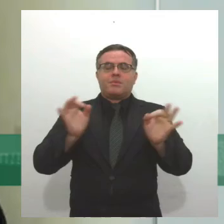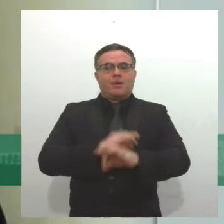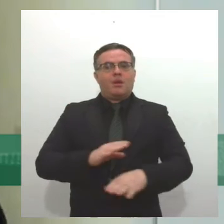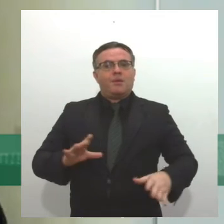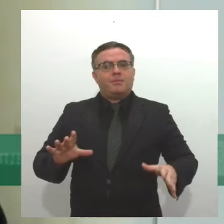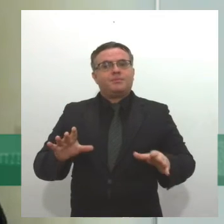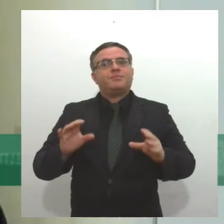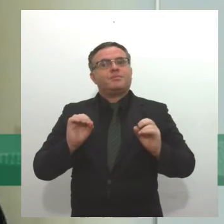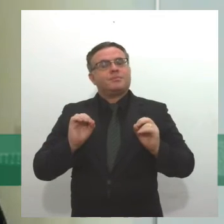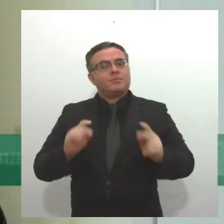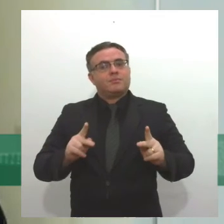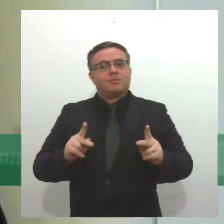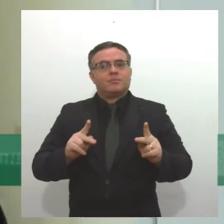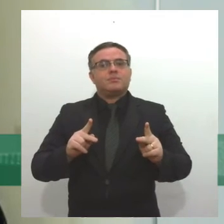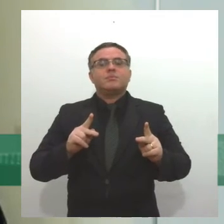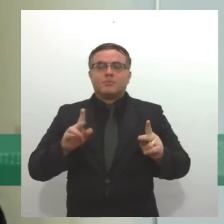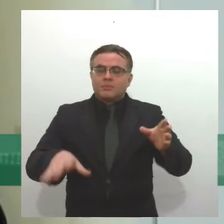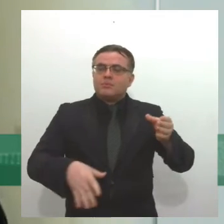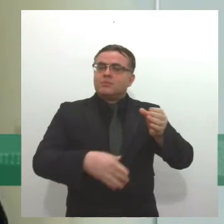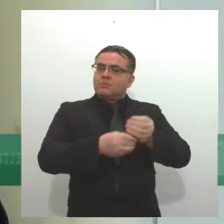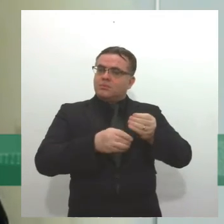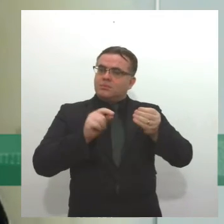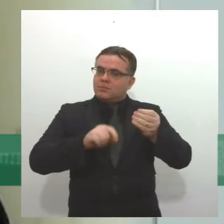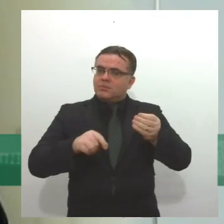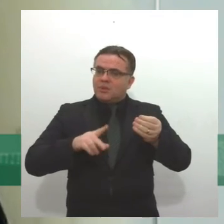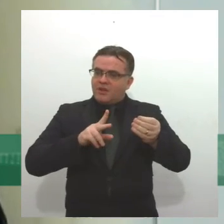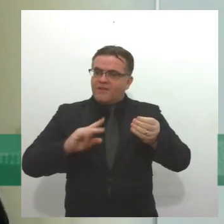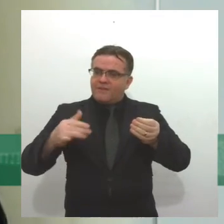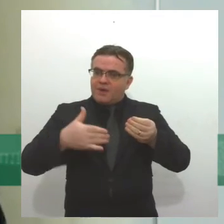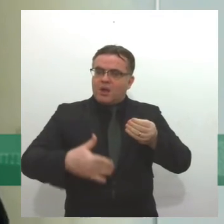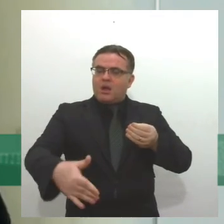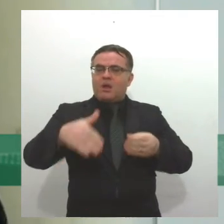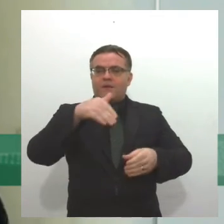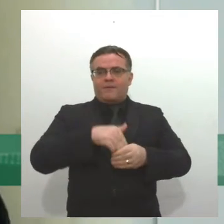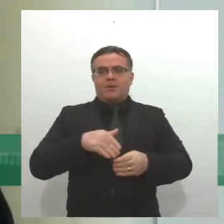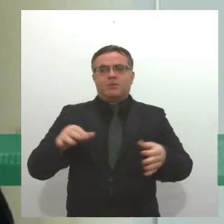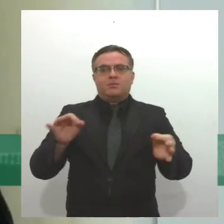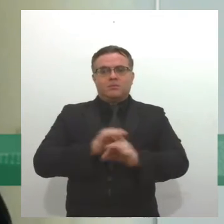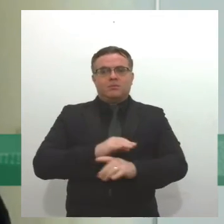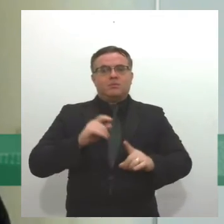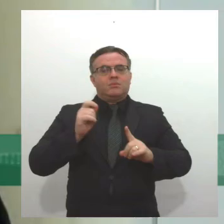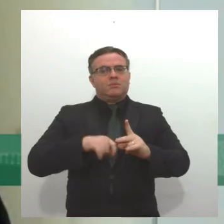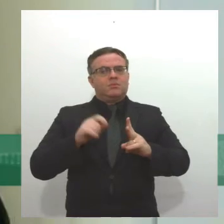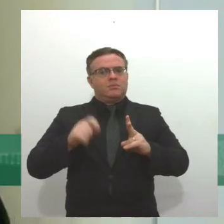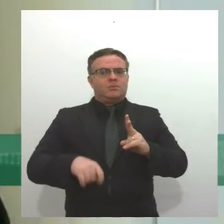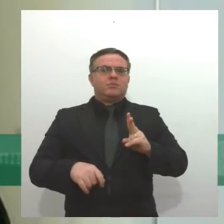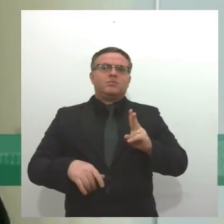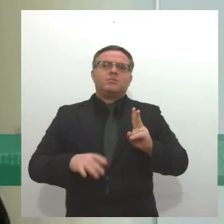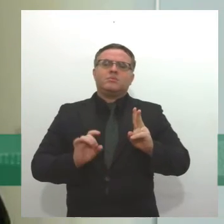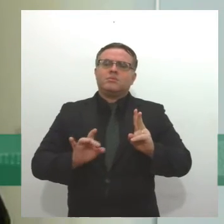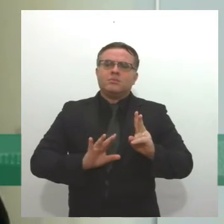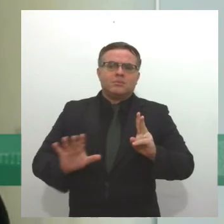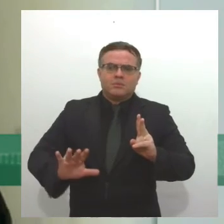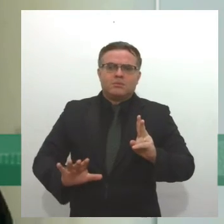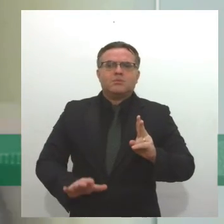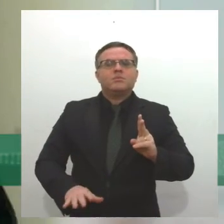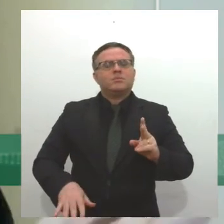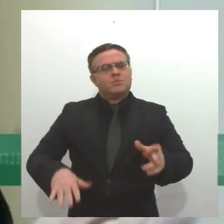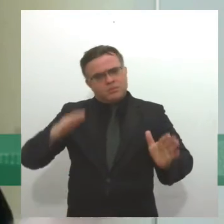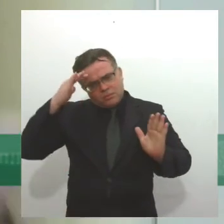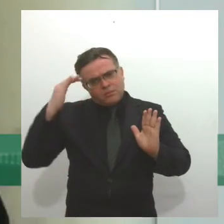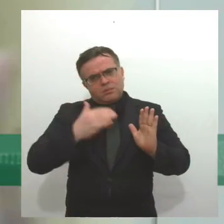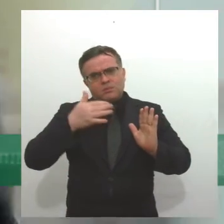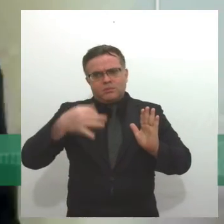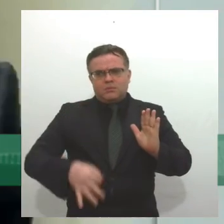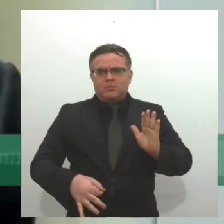Concluindo integrante desse relatório que vai ser votado ao fim das férias de 60 dias. E assim, vamos colocar as coisas no seu devido lugar. Não tem